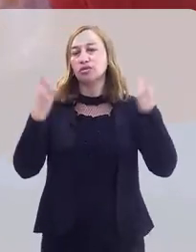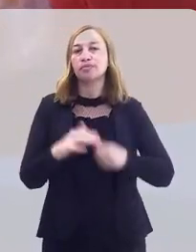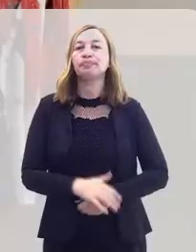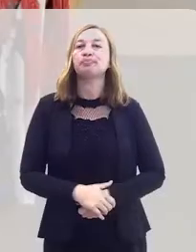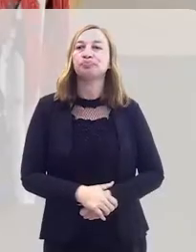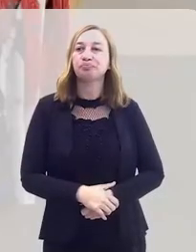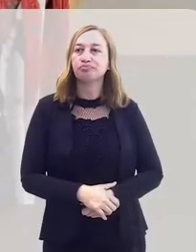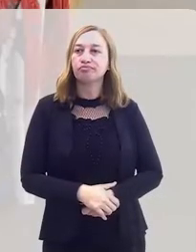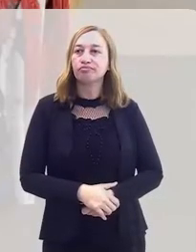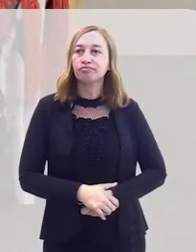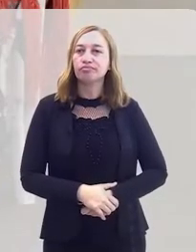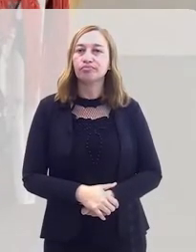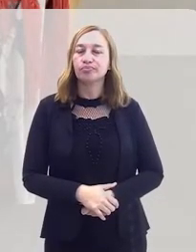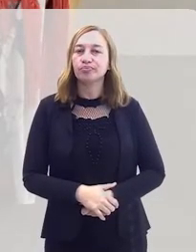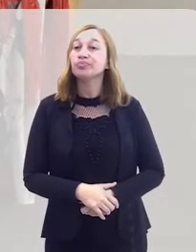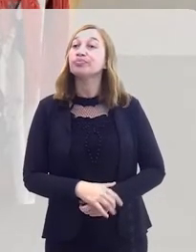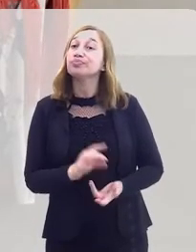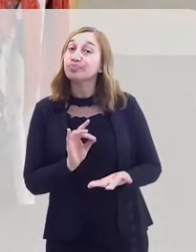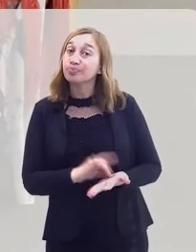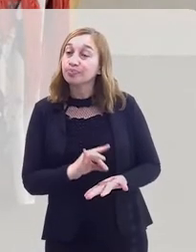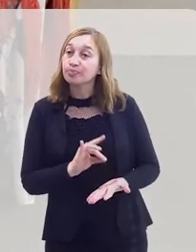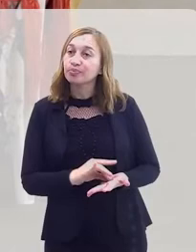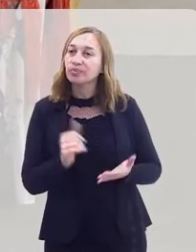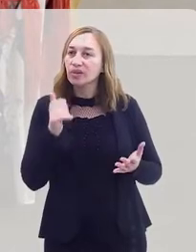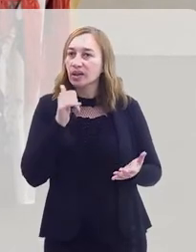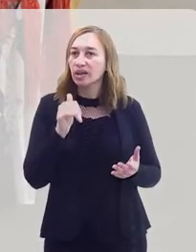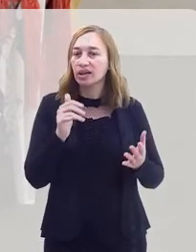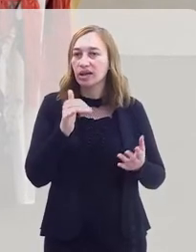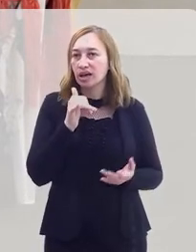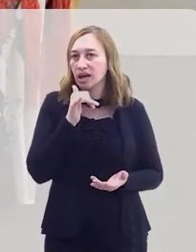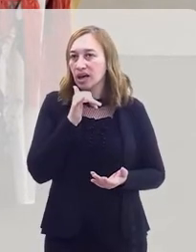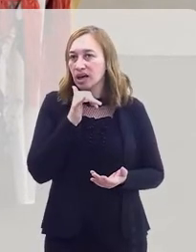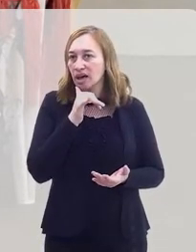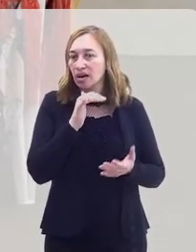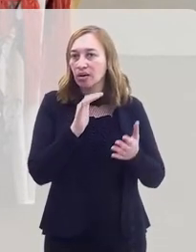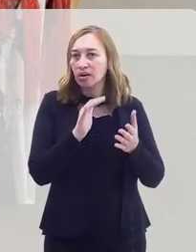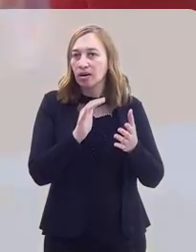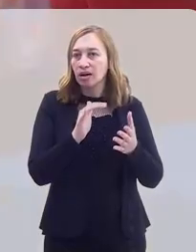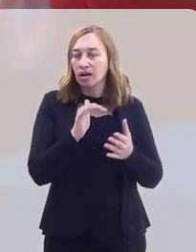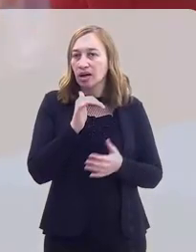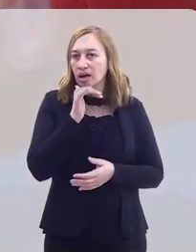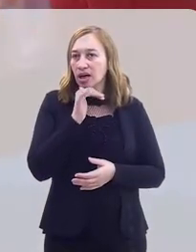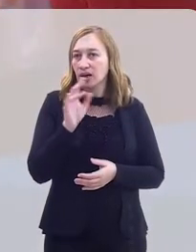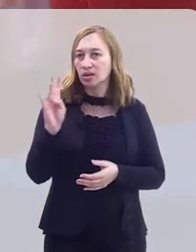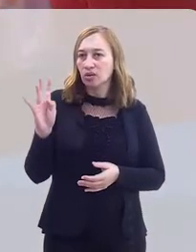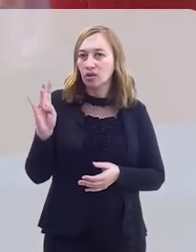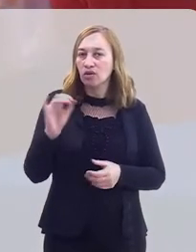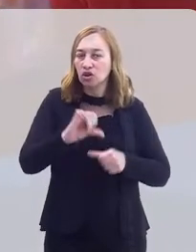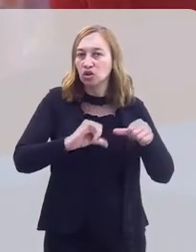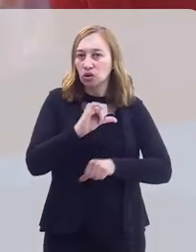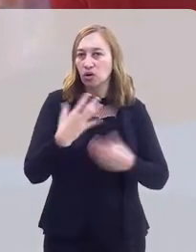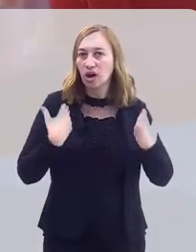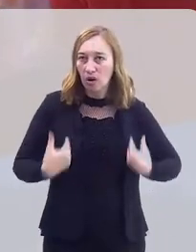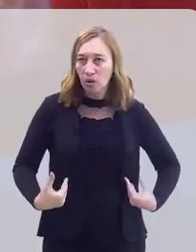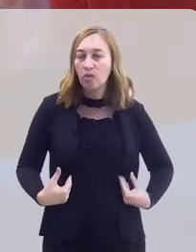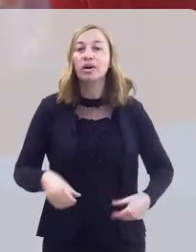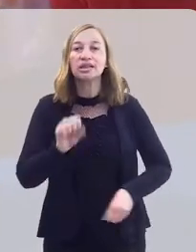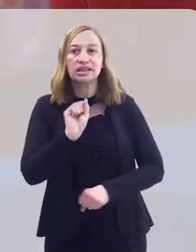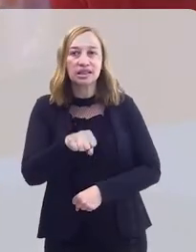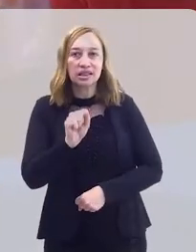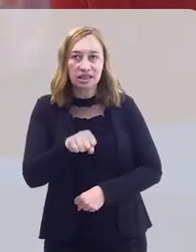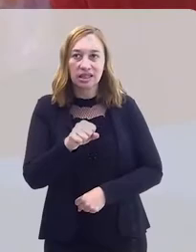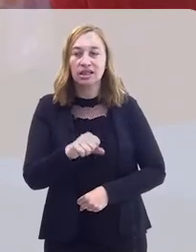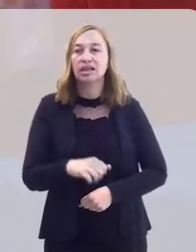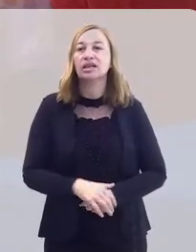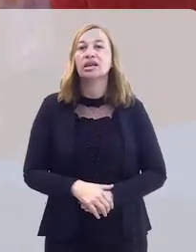São 4 dias de festa. E é verdade que a noiva troca as vestes? Durante